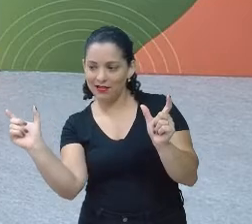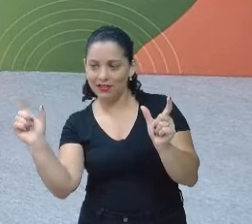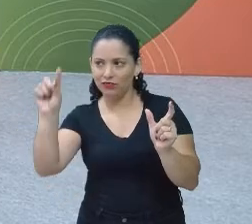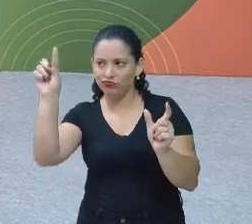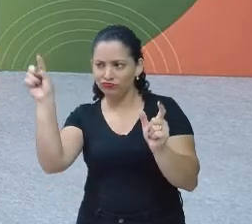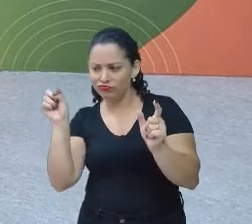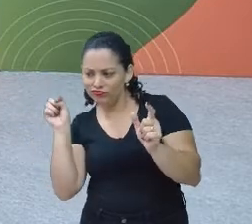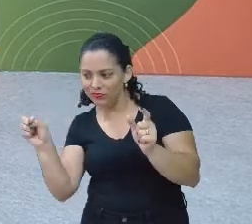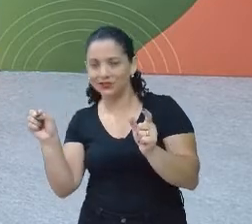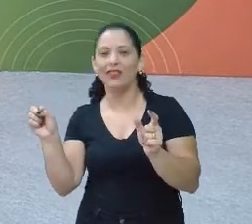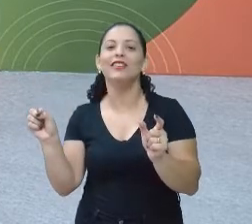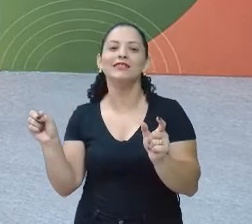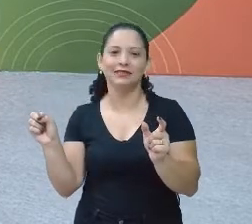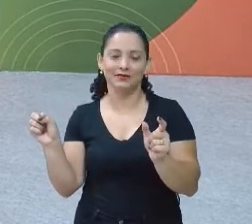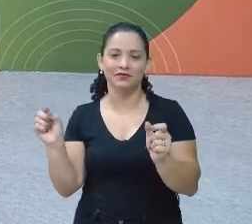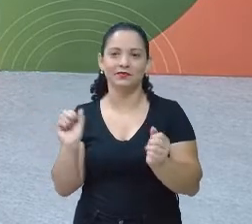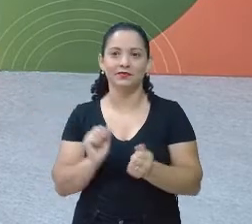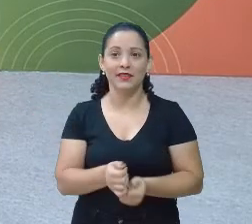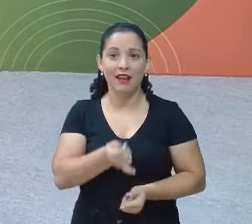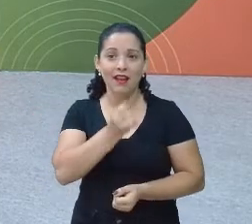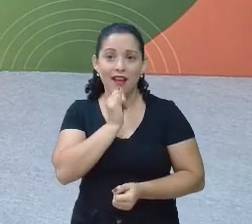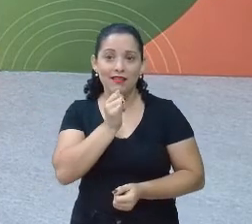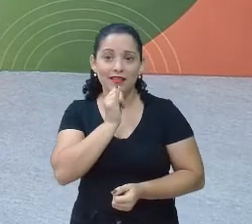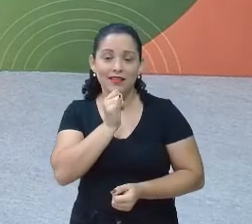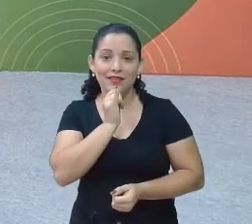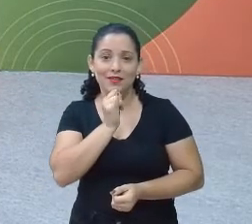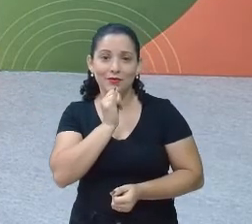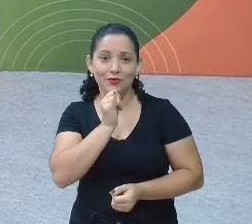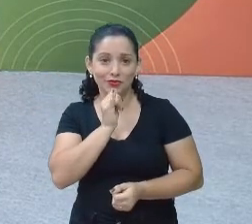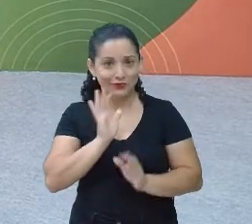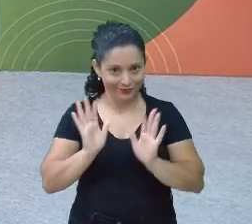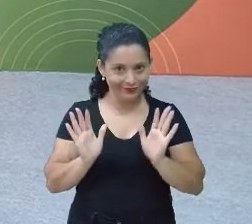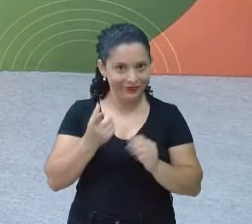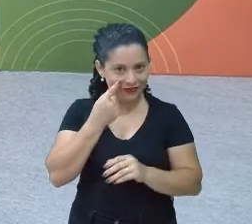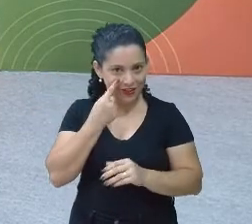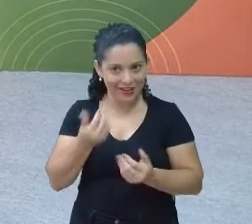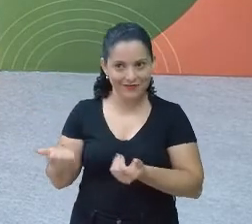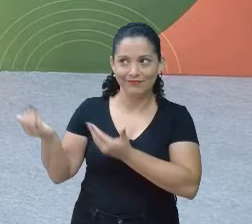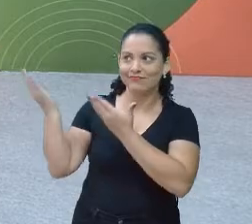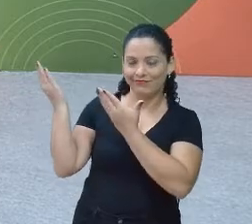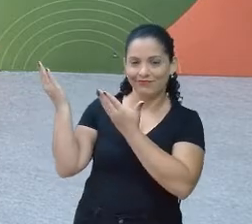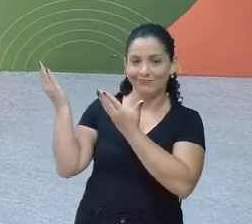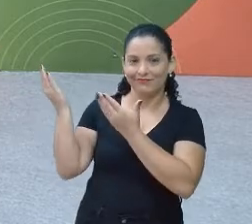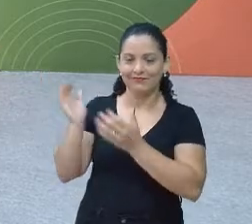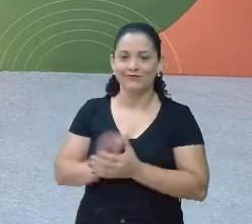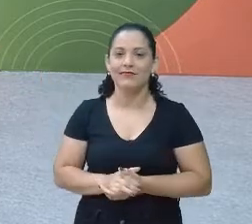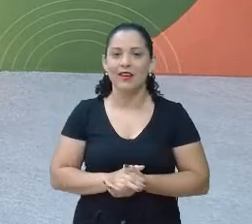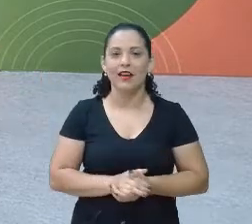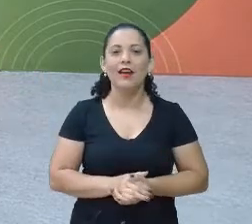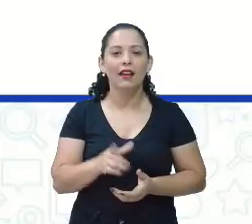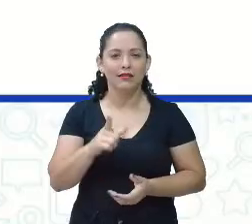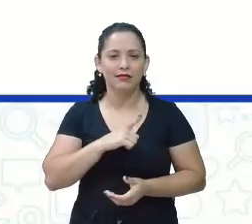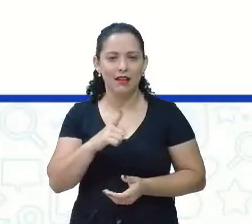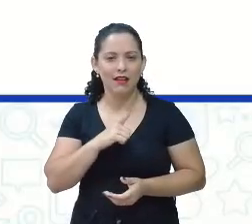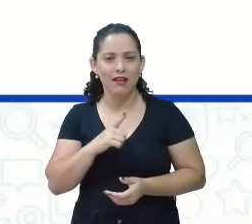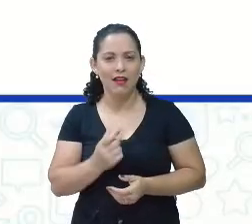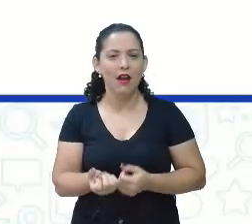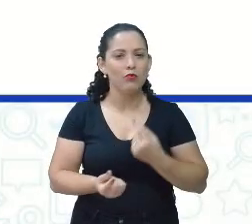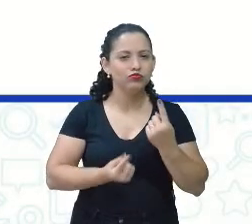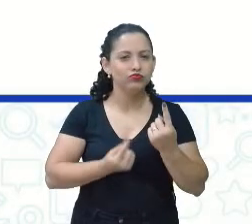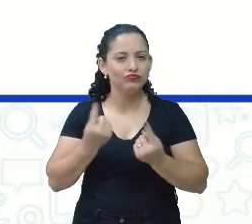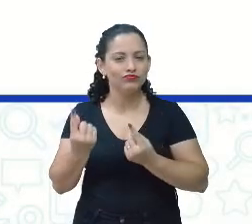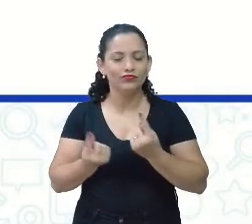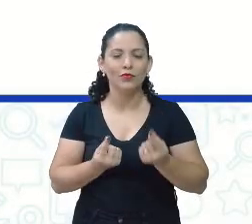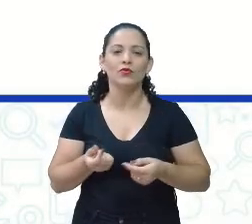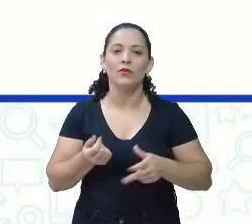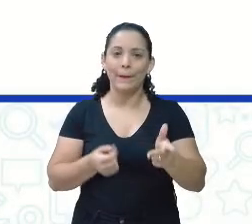aqui, ó. Vamos ver exemplos. Vamos ver exemplos agora, na prática, né? Com cada um desses pronomes. I am a